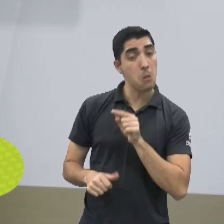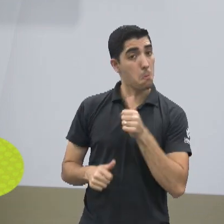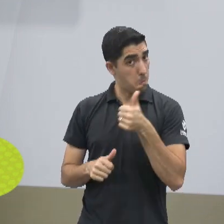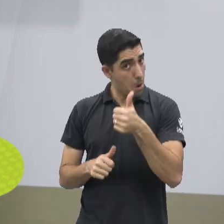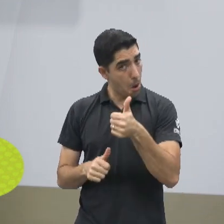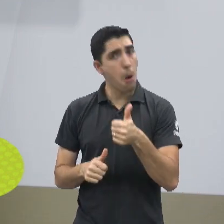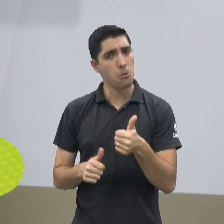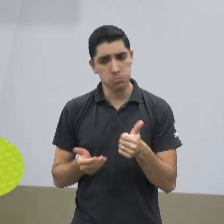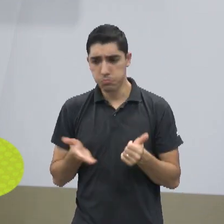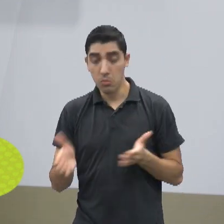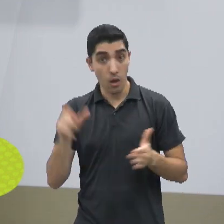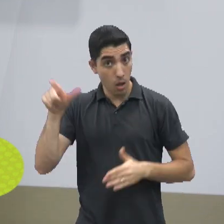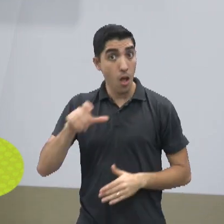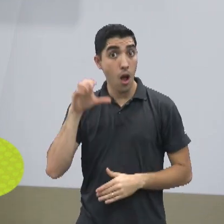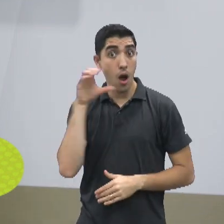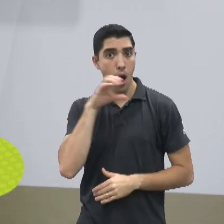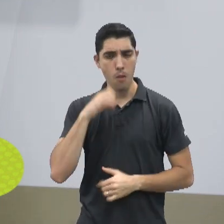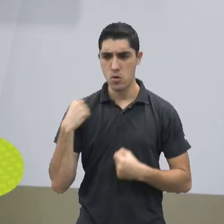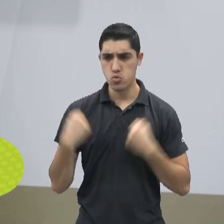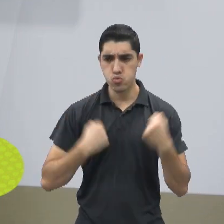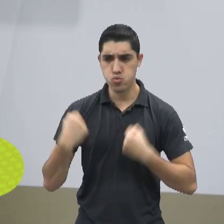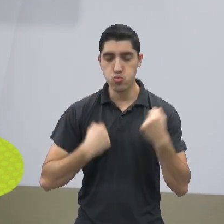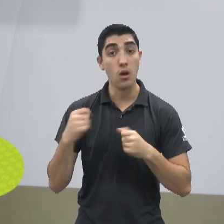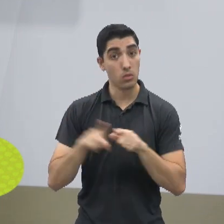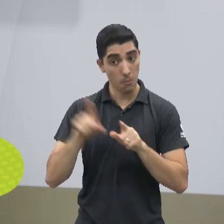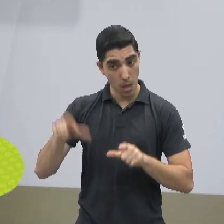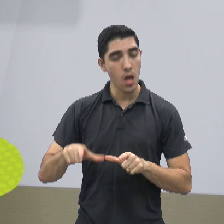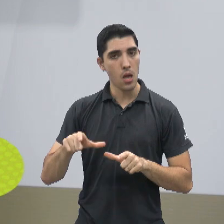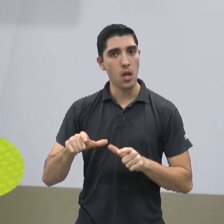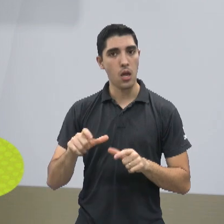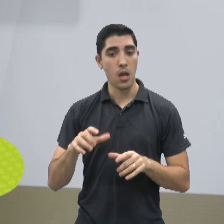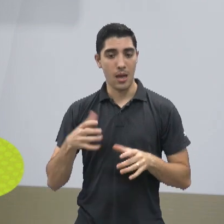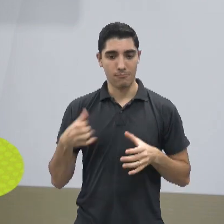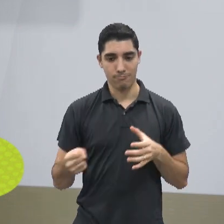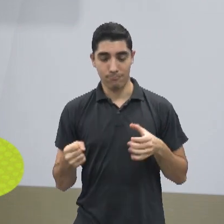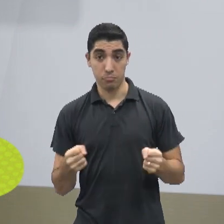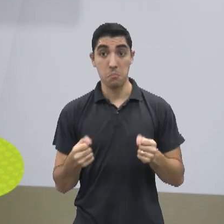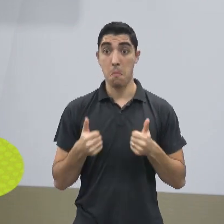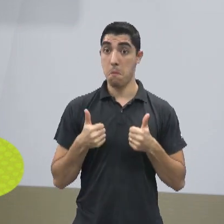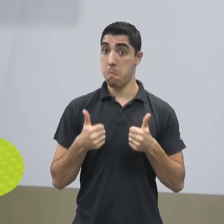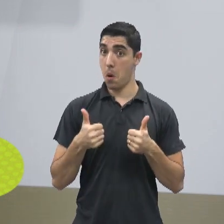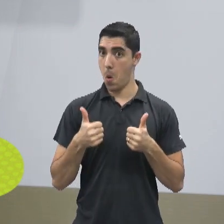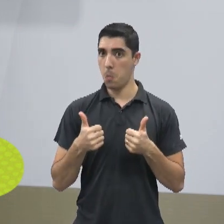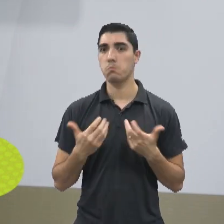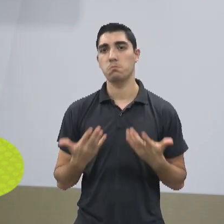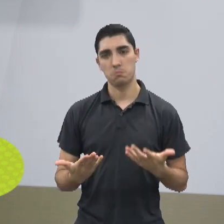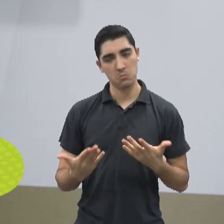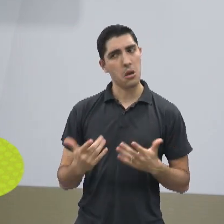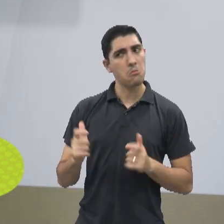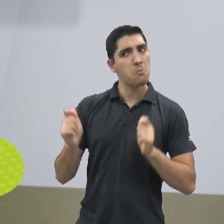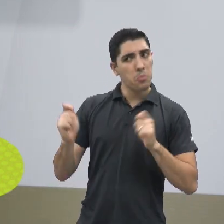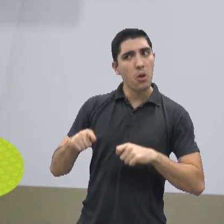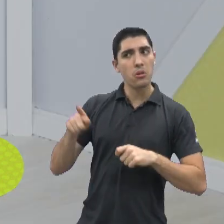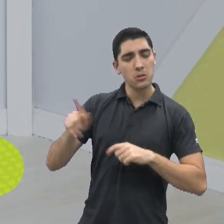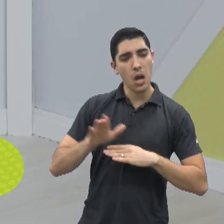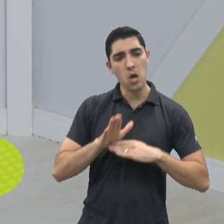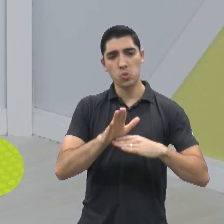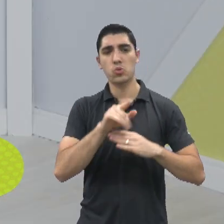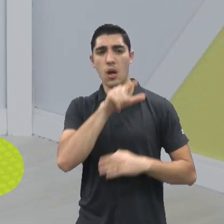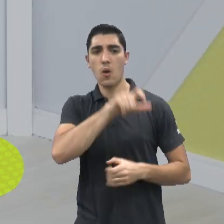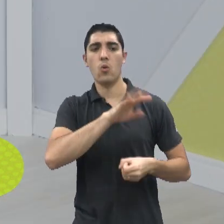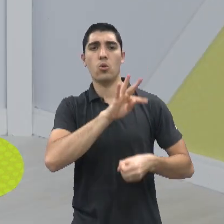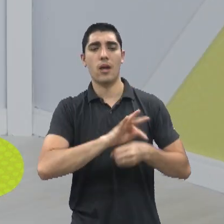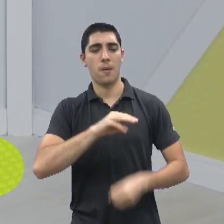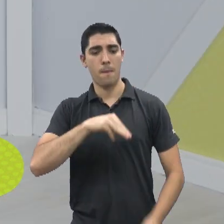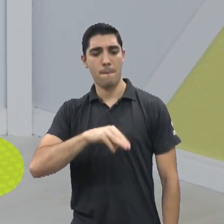tem velocidade, uma forte marcação, então são características que podem agregar ao esquema do Moacir. Pois é, aos poucos aí